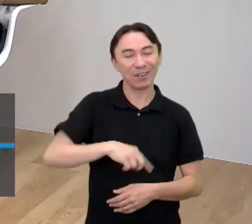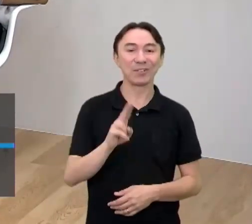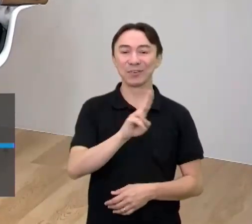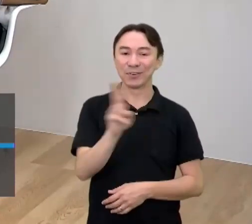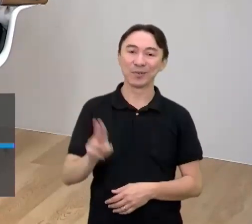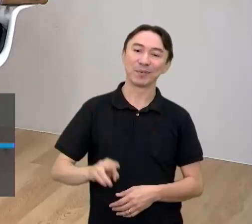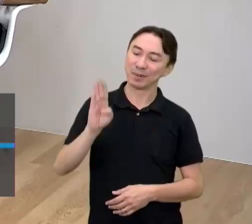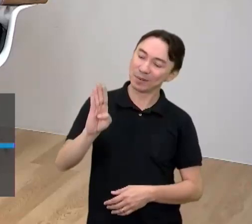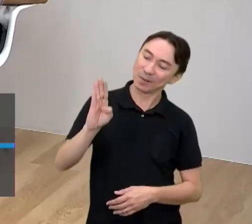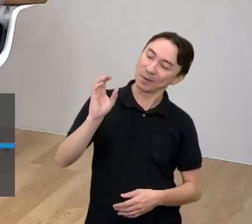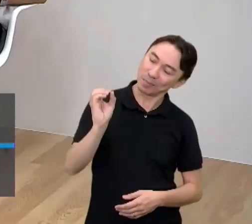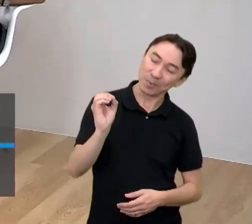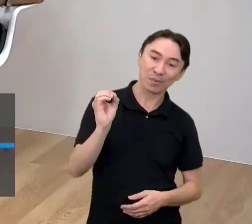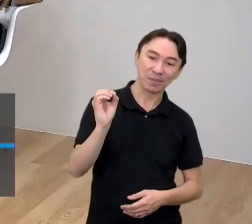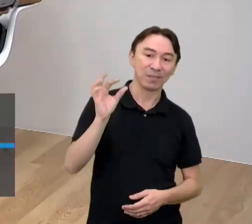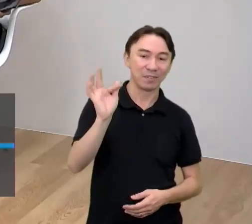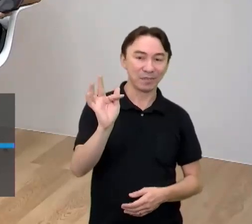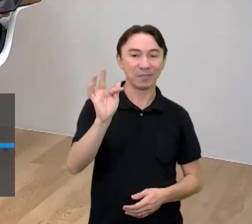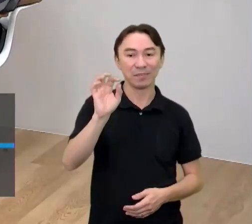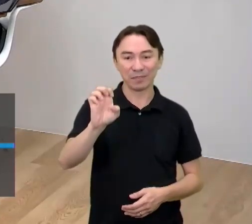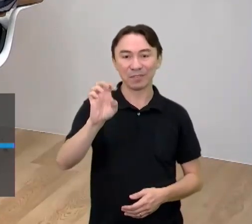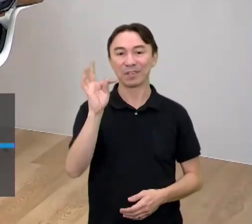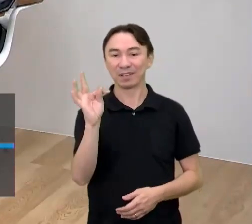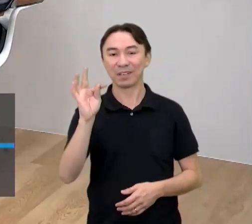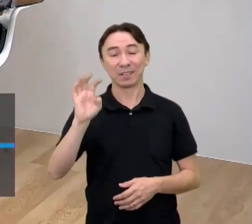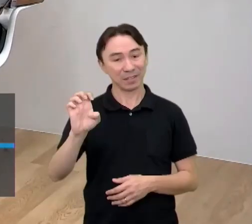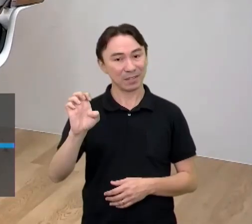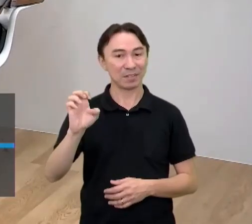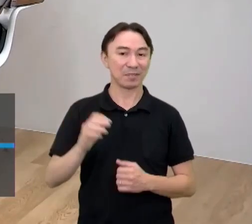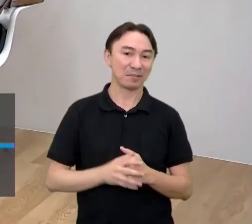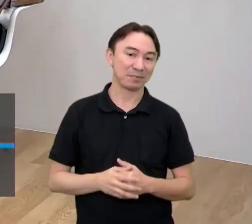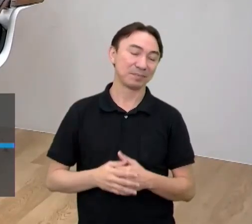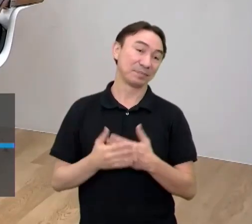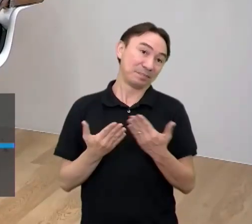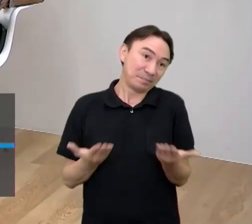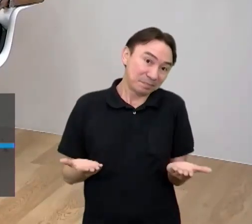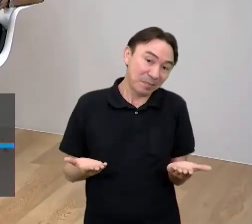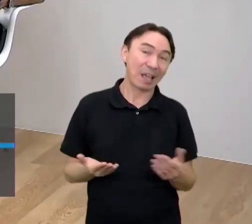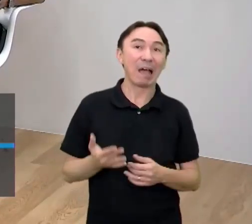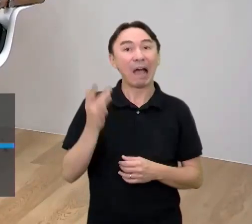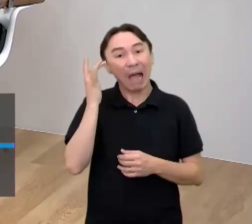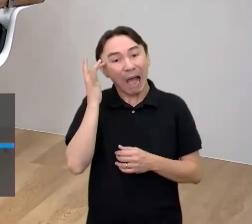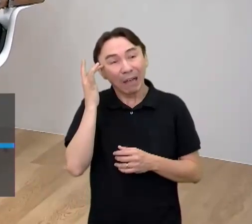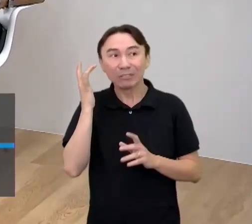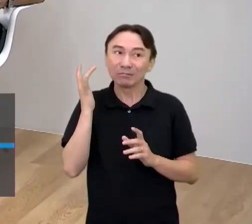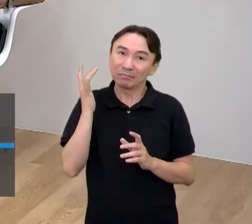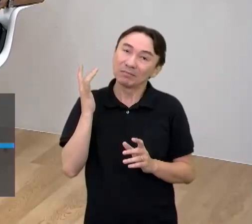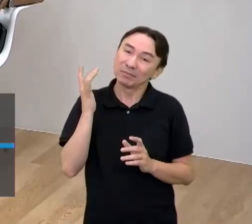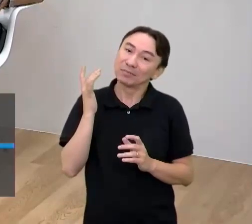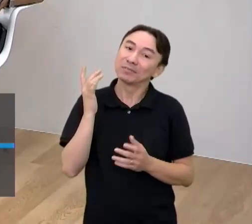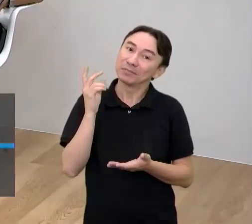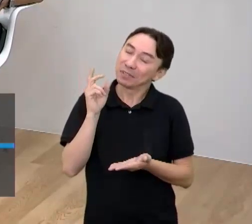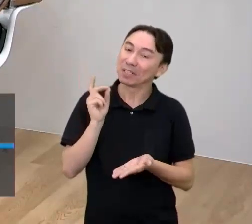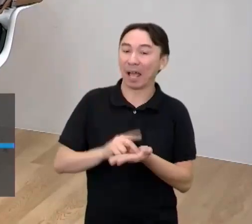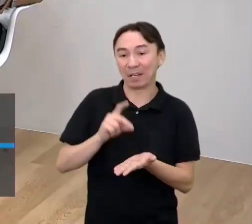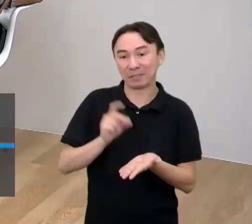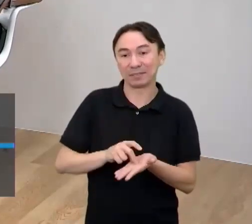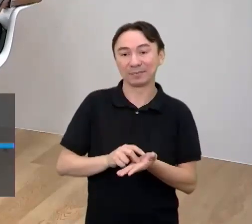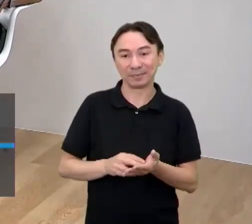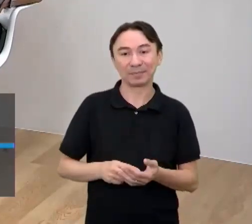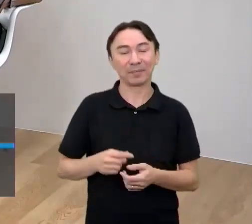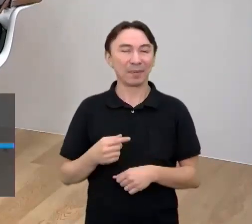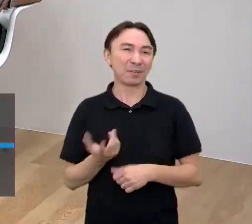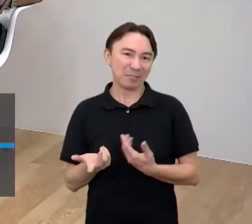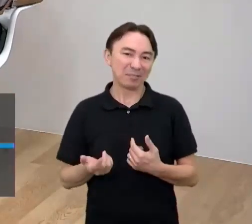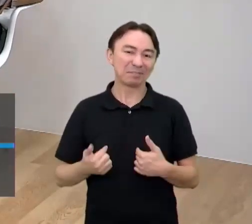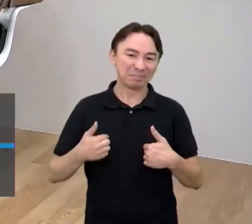É lenda ou verdade isso Tá aí? no site da prefeitura. É verdade esse bilhete? Eu acho que é verdade esse bilhete. eu acredito na capacidade